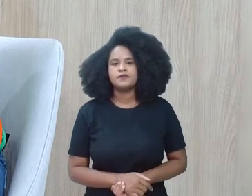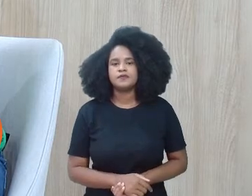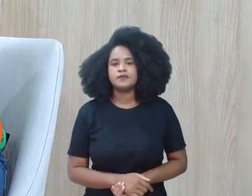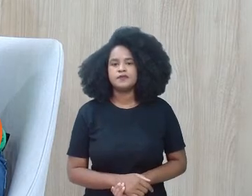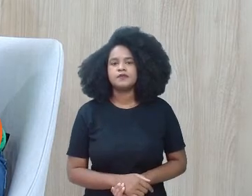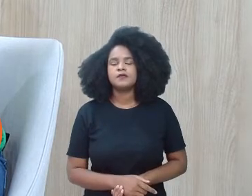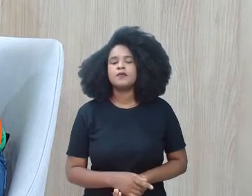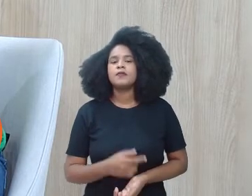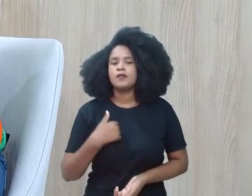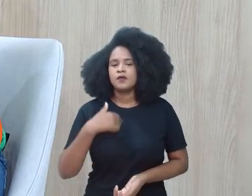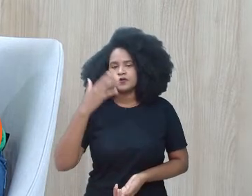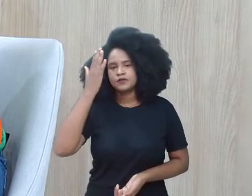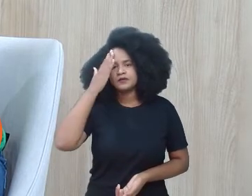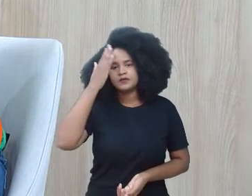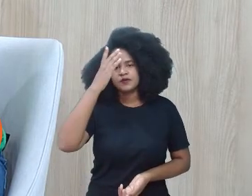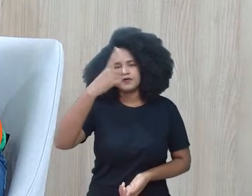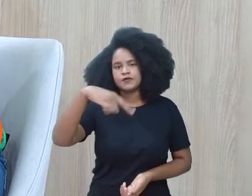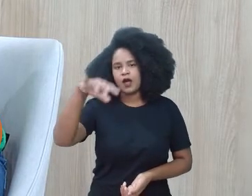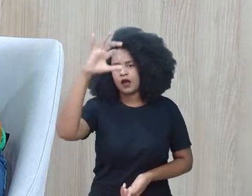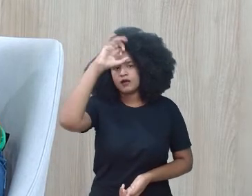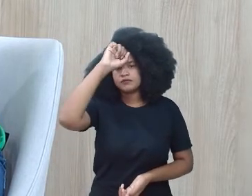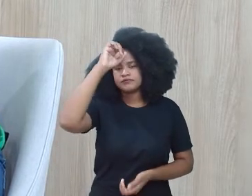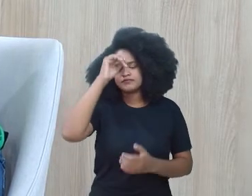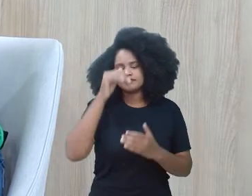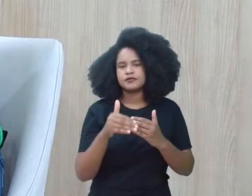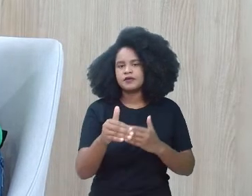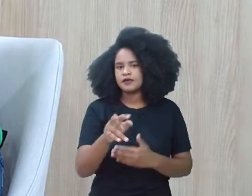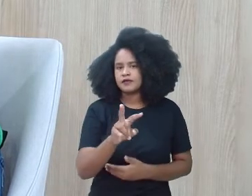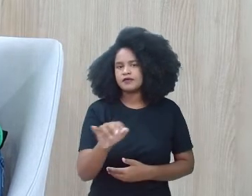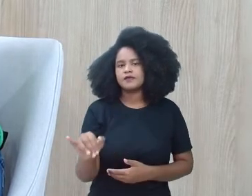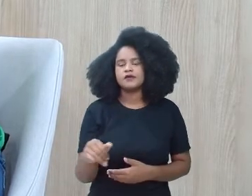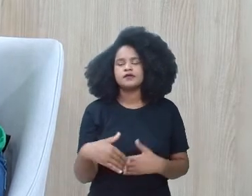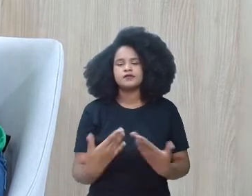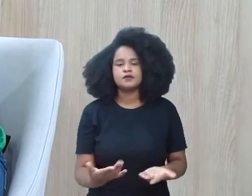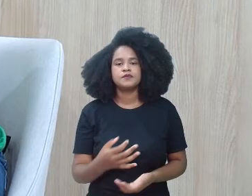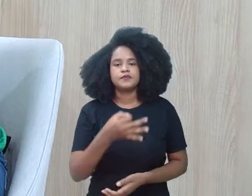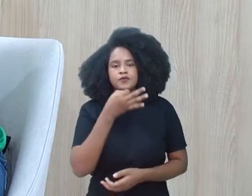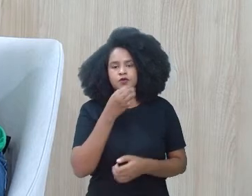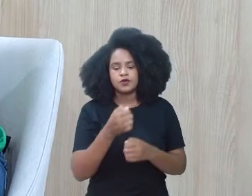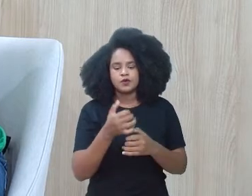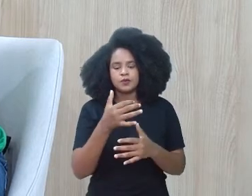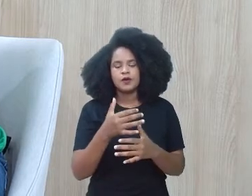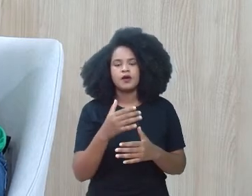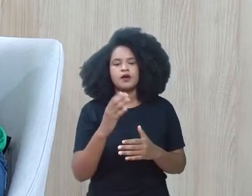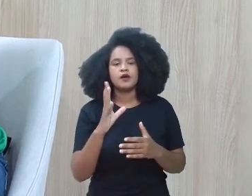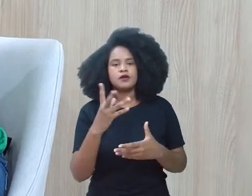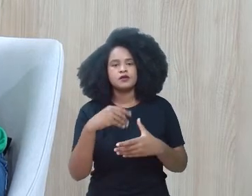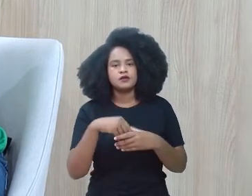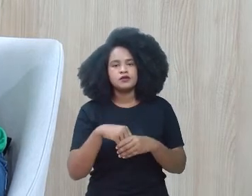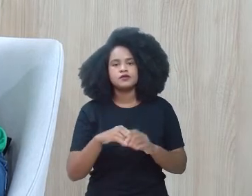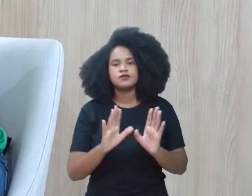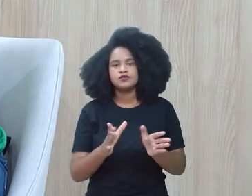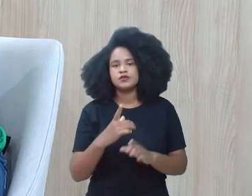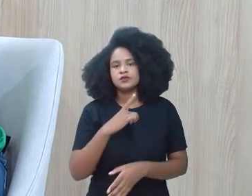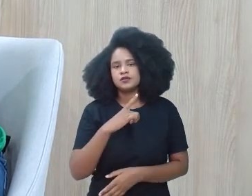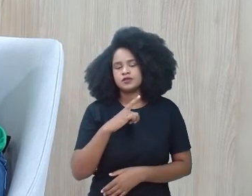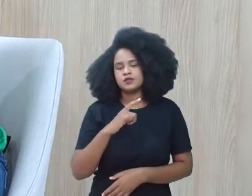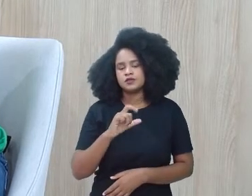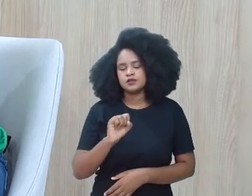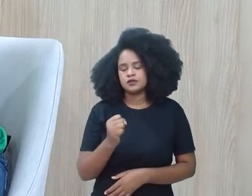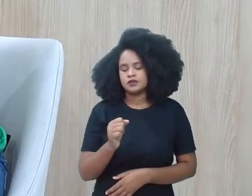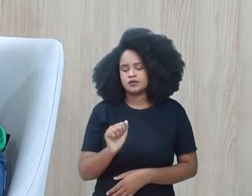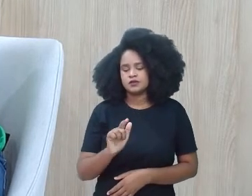assistindo essas aulas digitais, tá? Então aqui no chat já temos... vou dar um alô para Saulo,